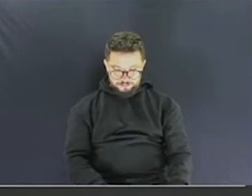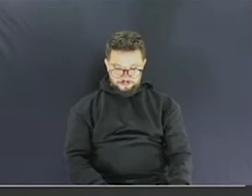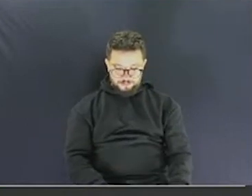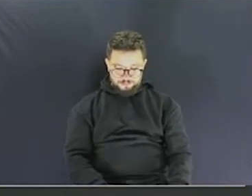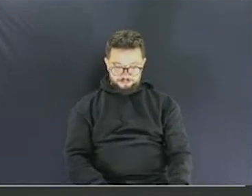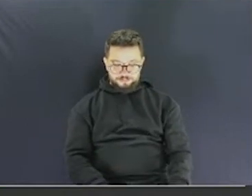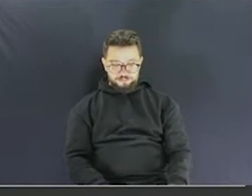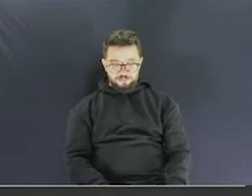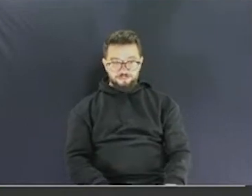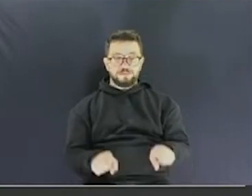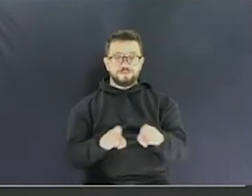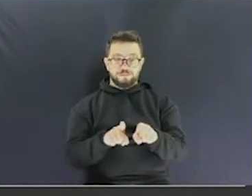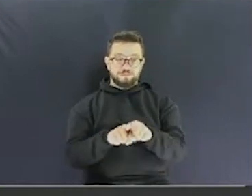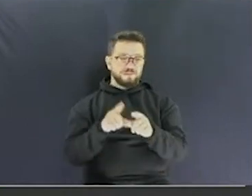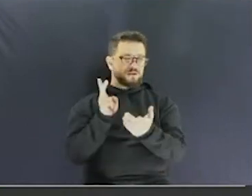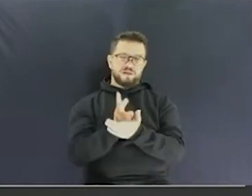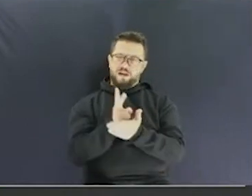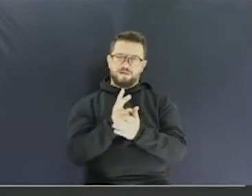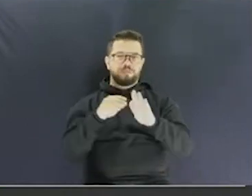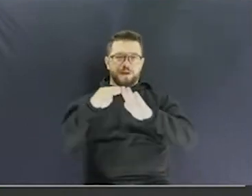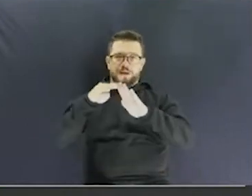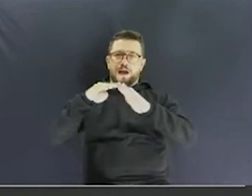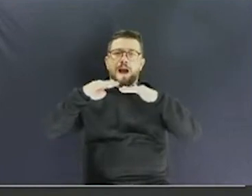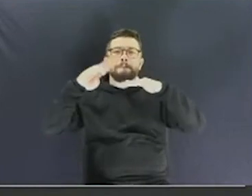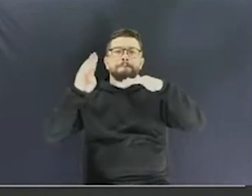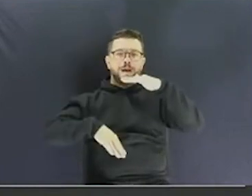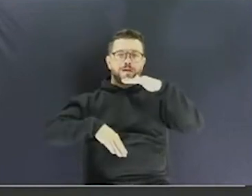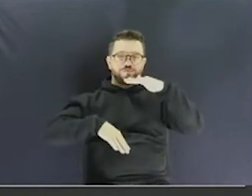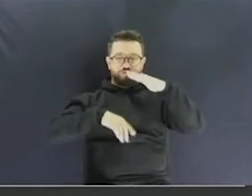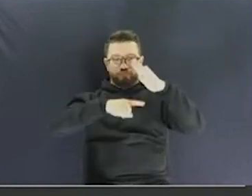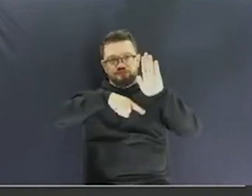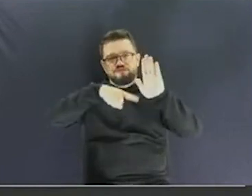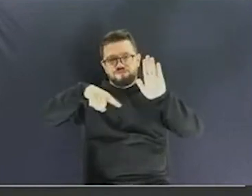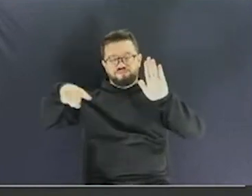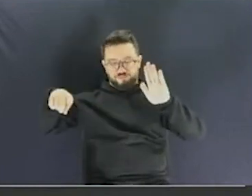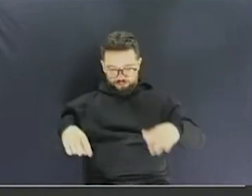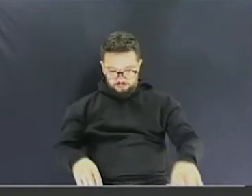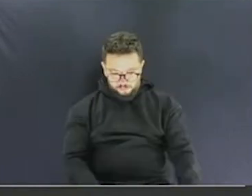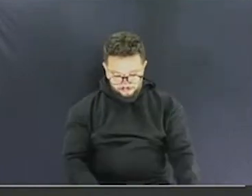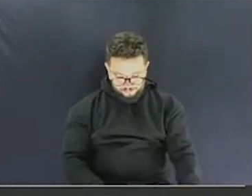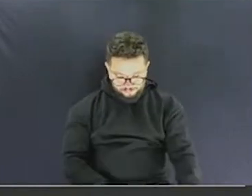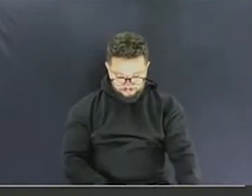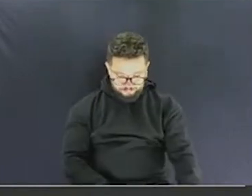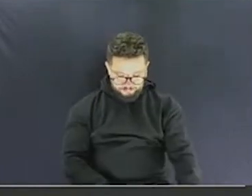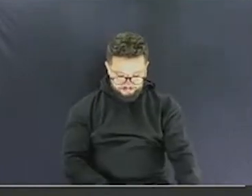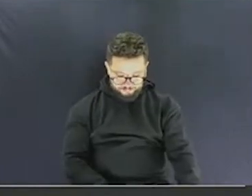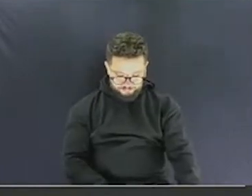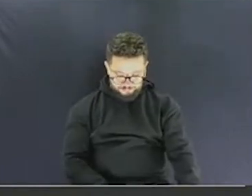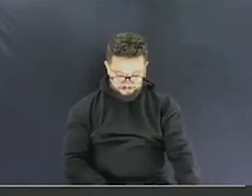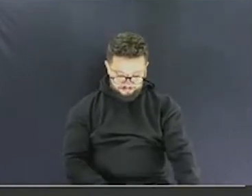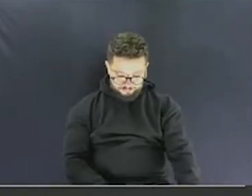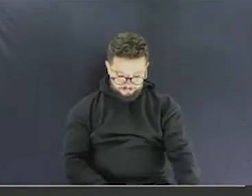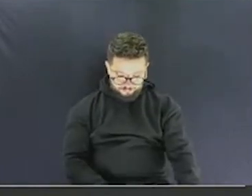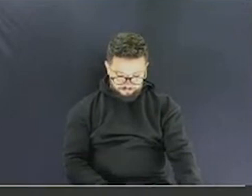ele sempre fica abaixo. Próximo programa, Viva Curitiba Tecnológica. Esse ainda demanda um pouquinho